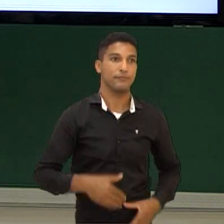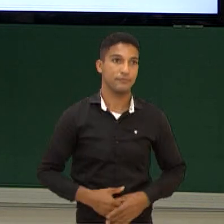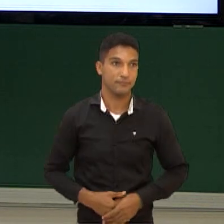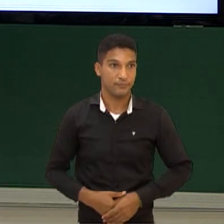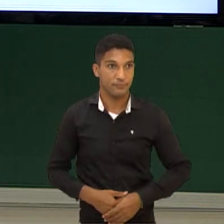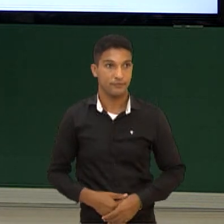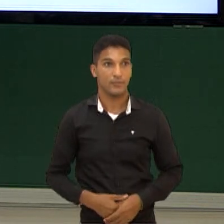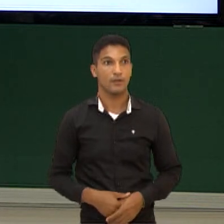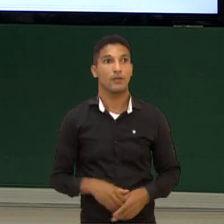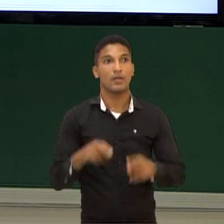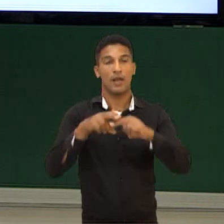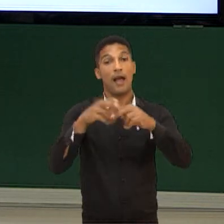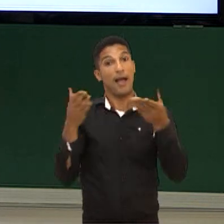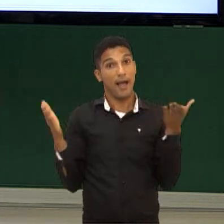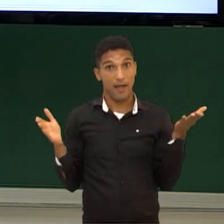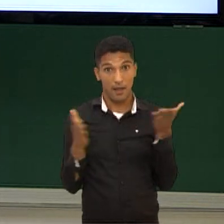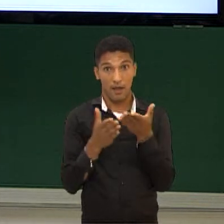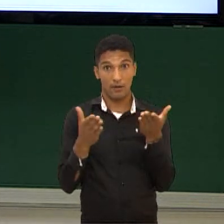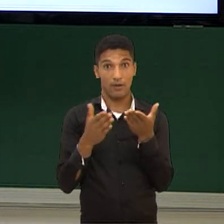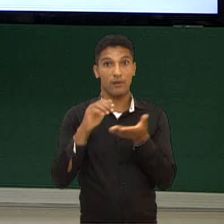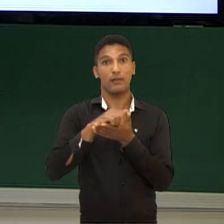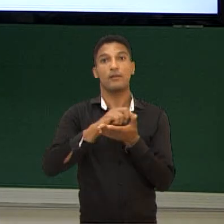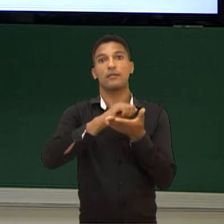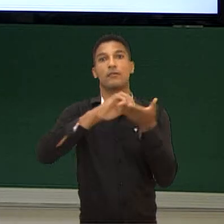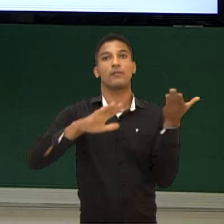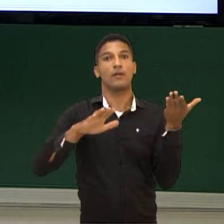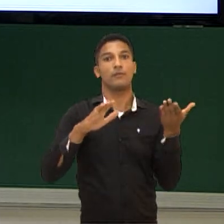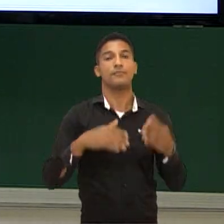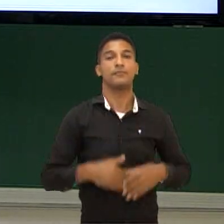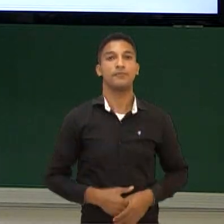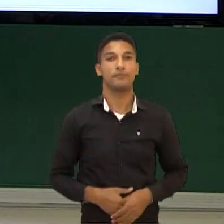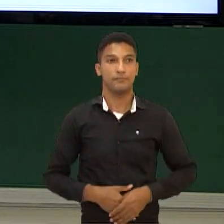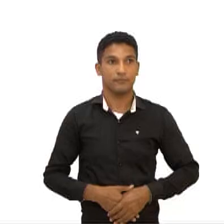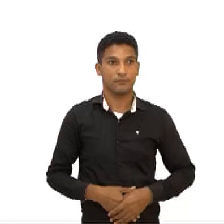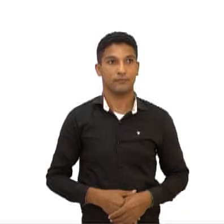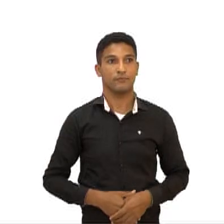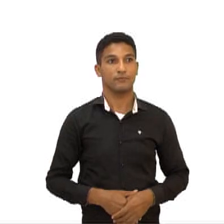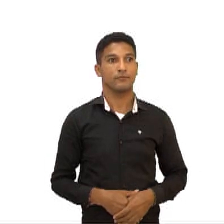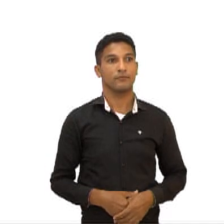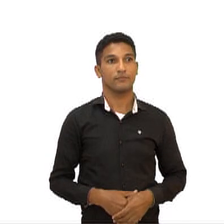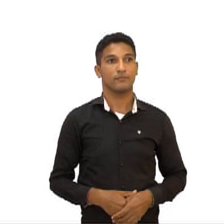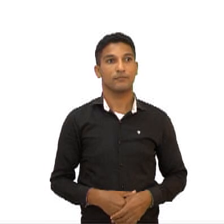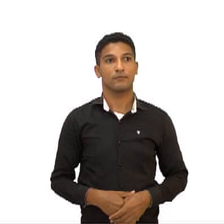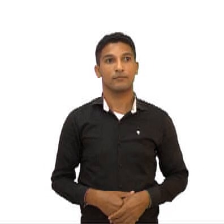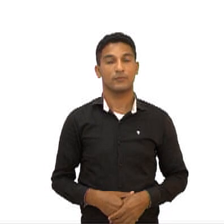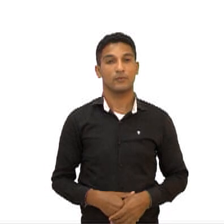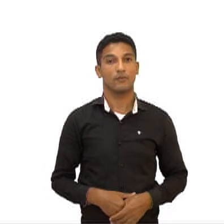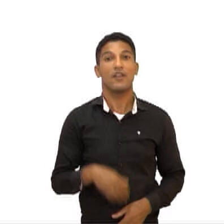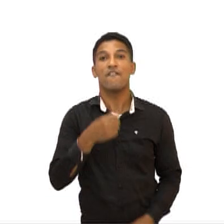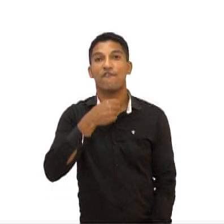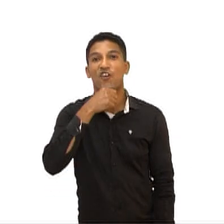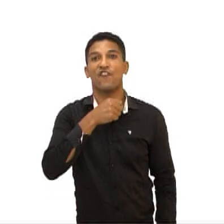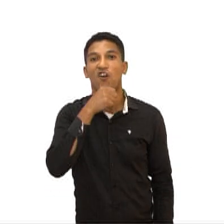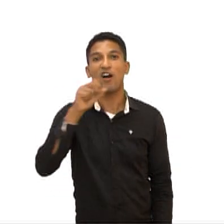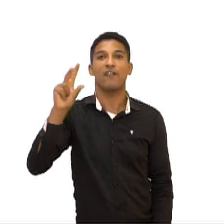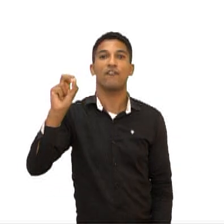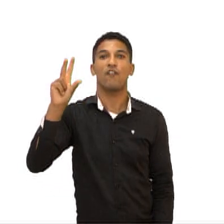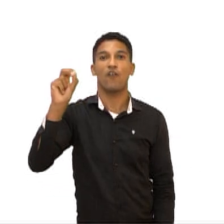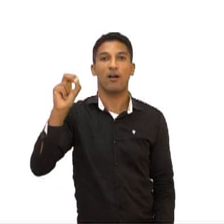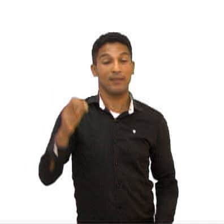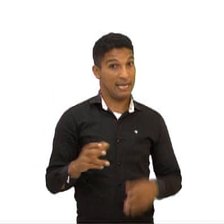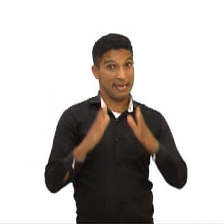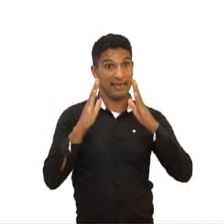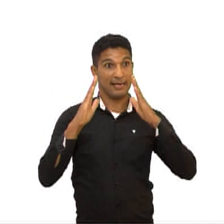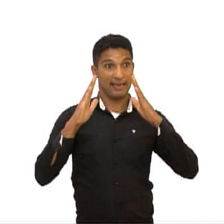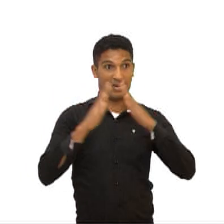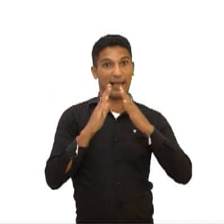Com isso, vamos resolver um exercício. Vejamos aqui. O trajeto da vovó pela casa